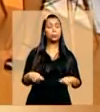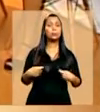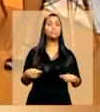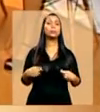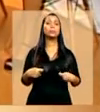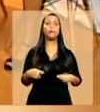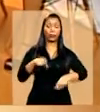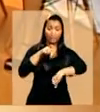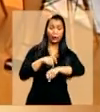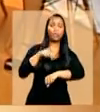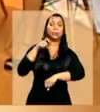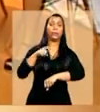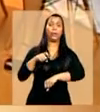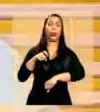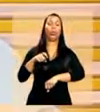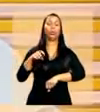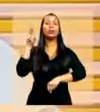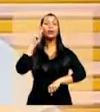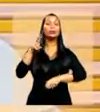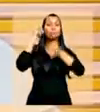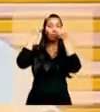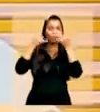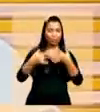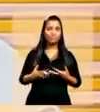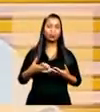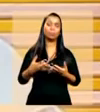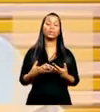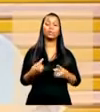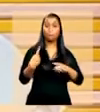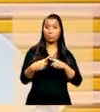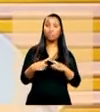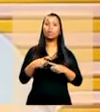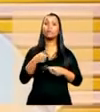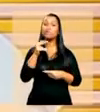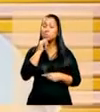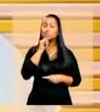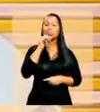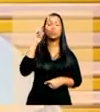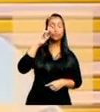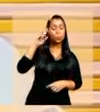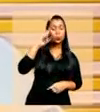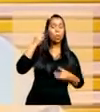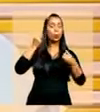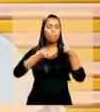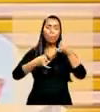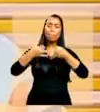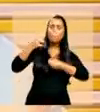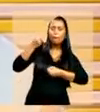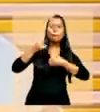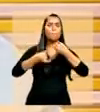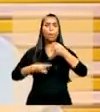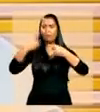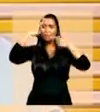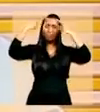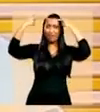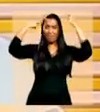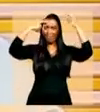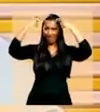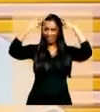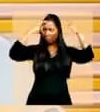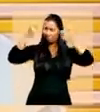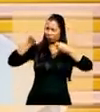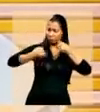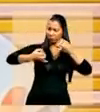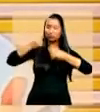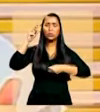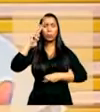que... Nessa hora a narração de história entra muito bem. Porque você conta uma história, nem que seja inventada,